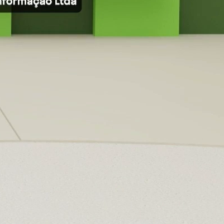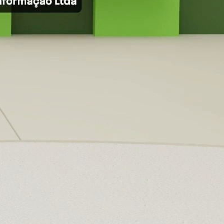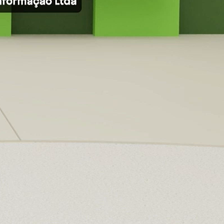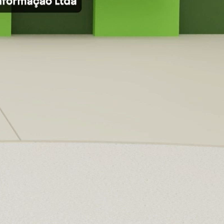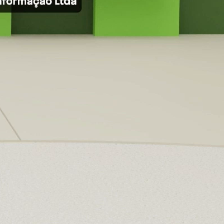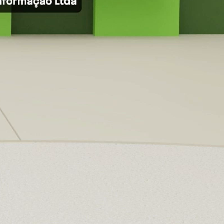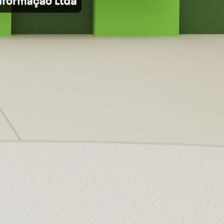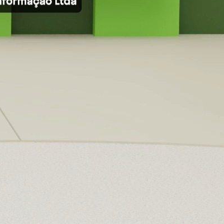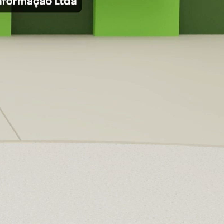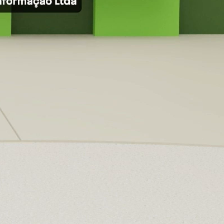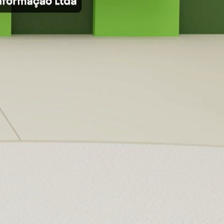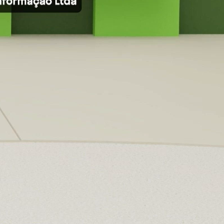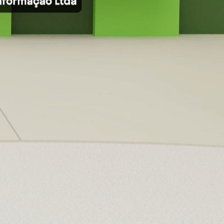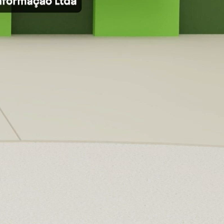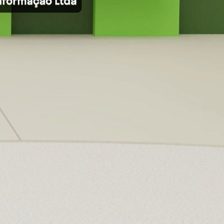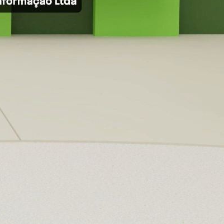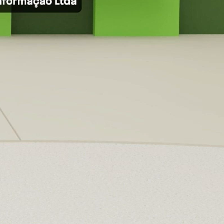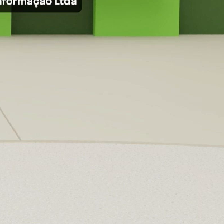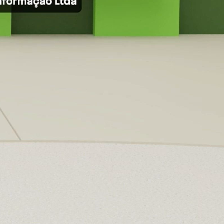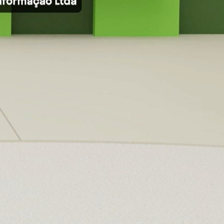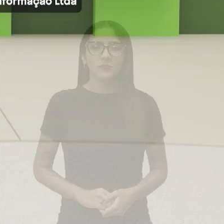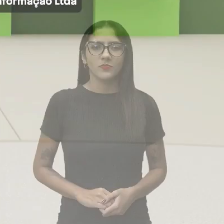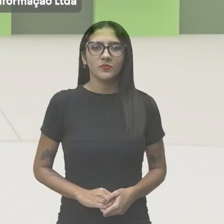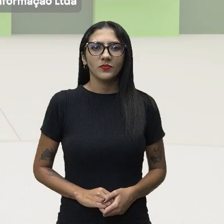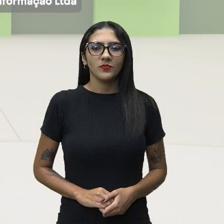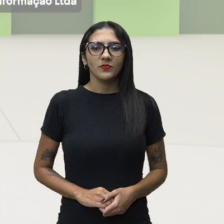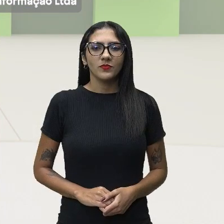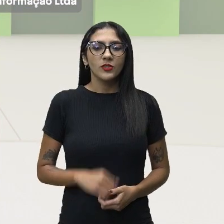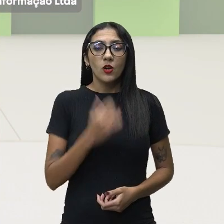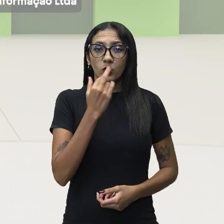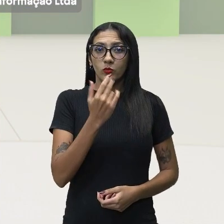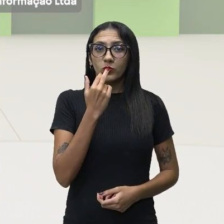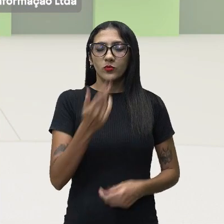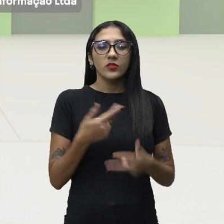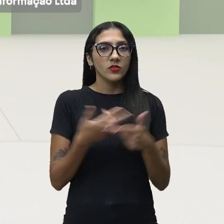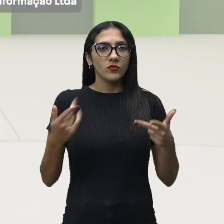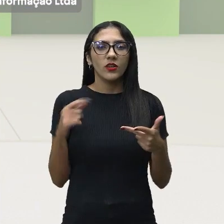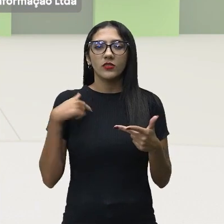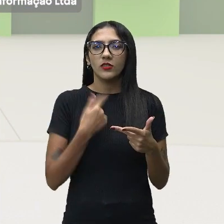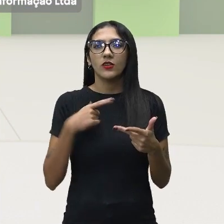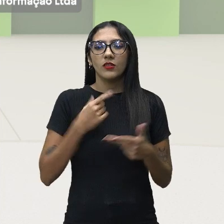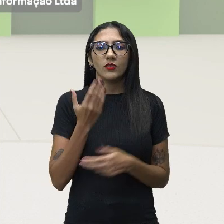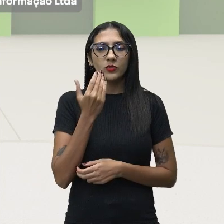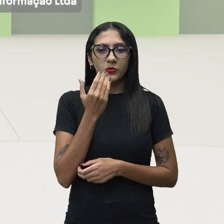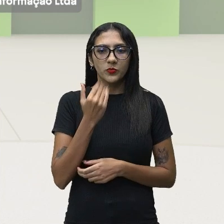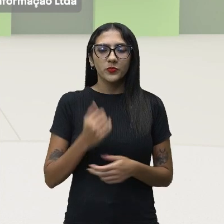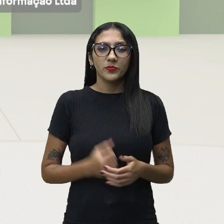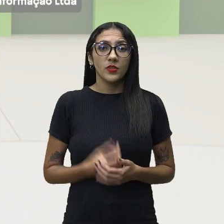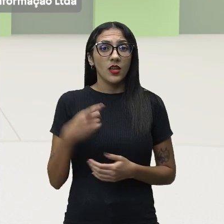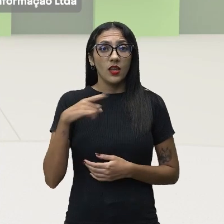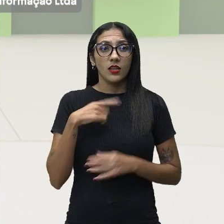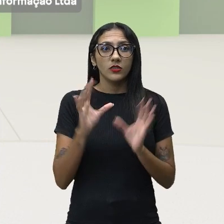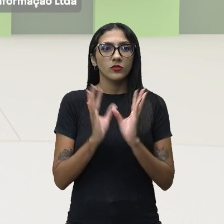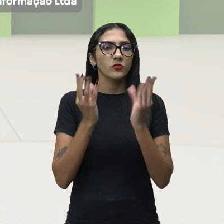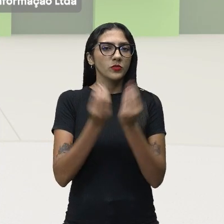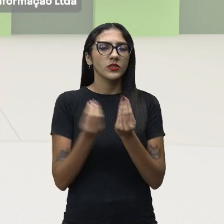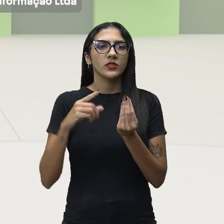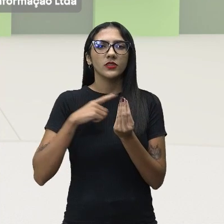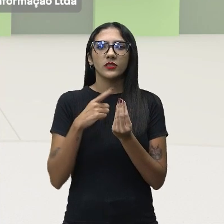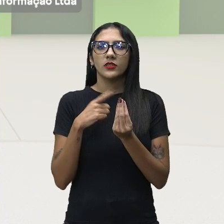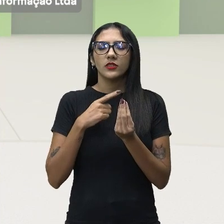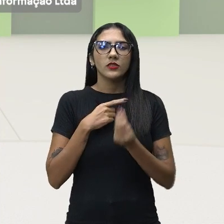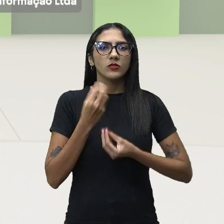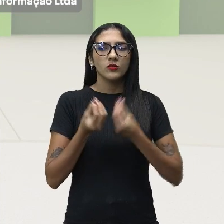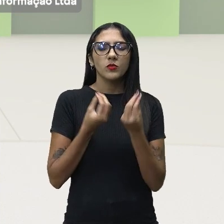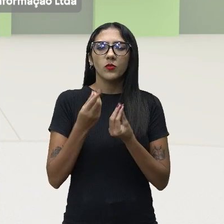vai captar ali nutrientes que estão presentes na nossa alimentação, porque essas substâncias, né, vão servir